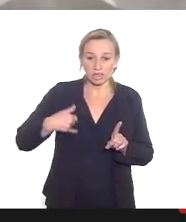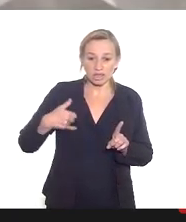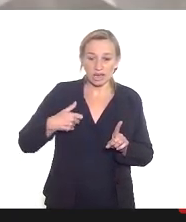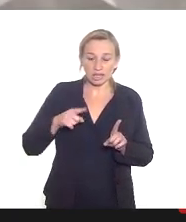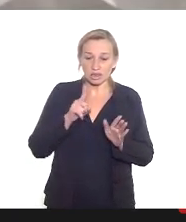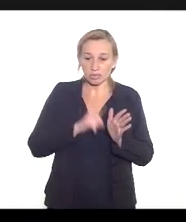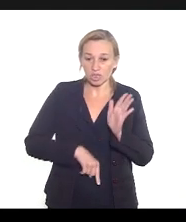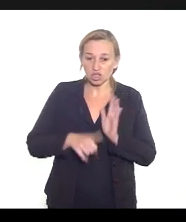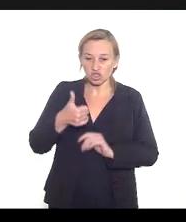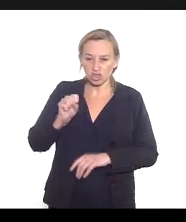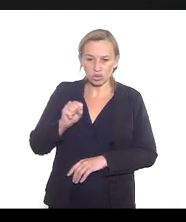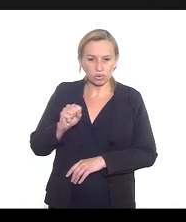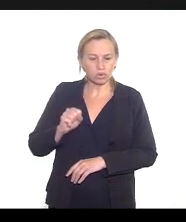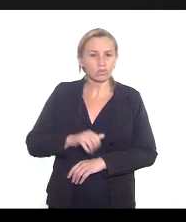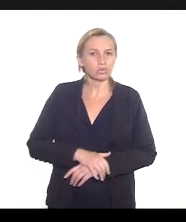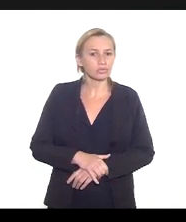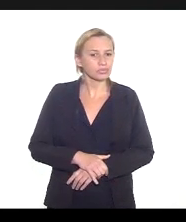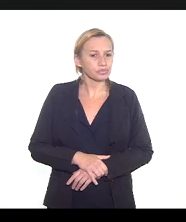anos